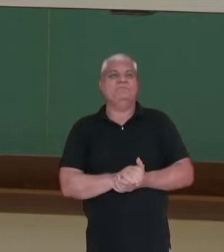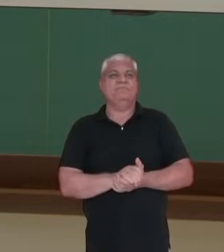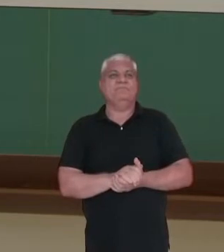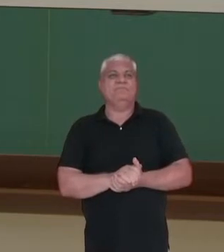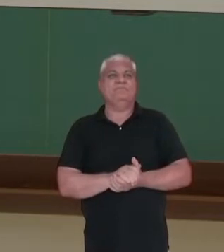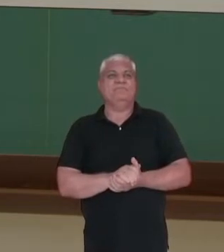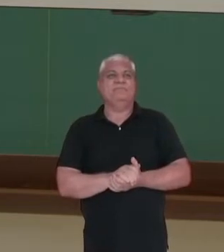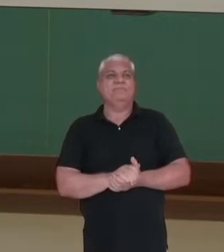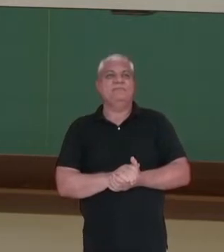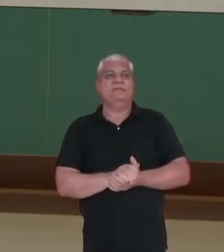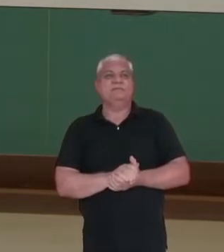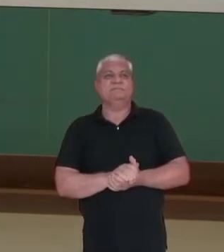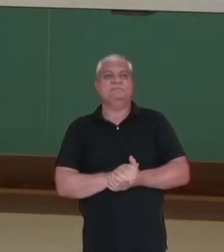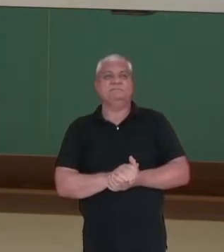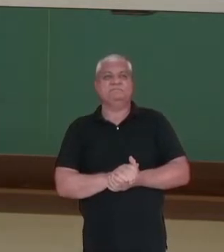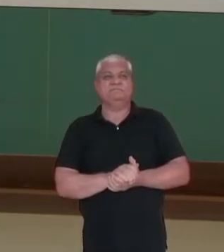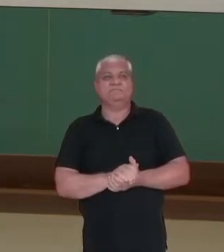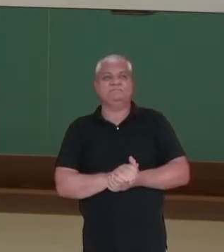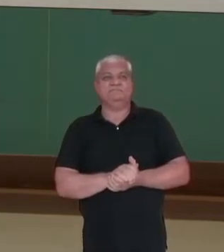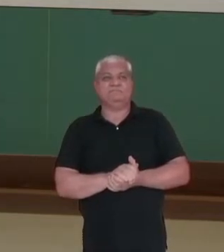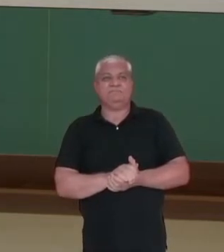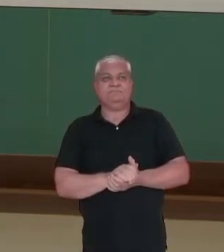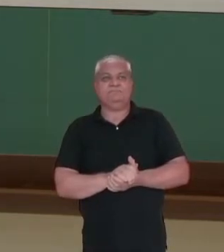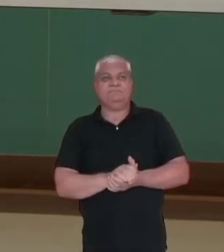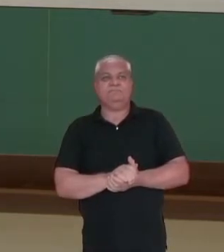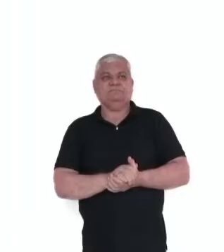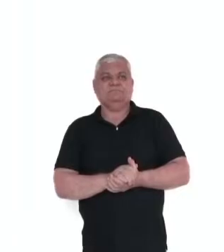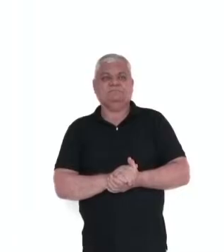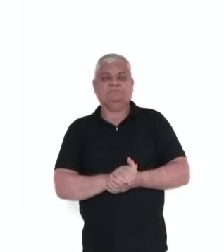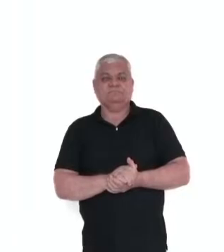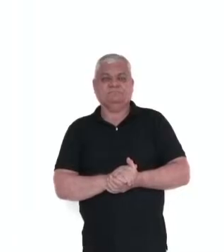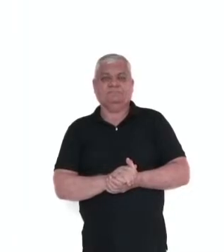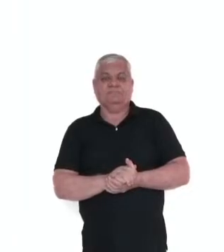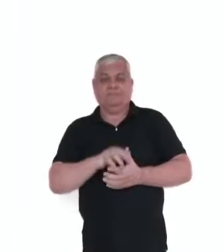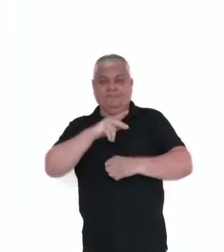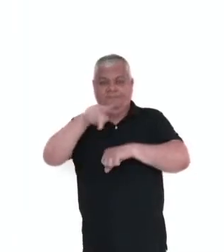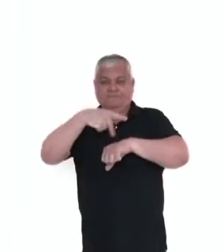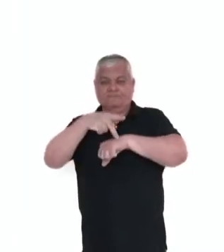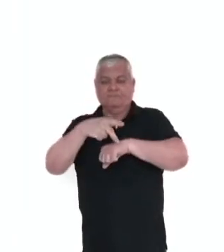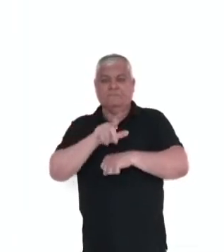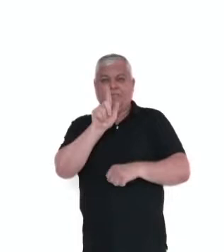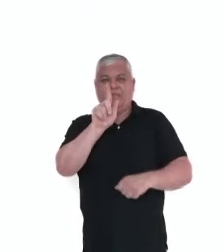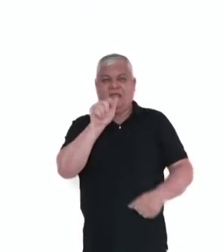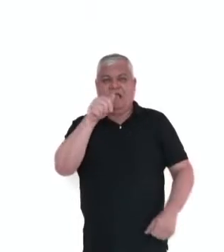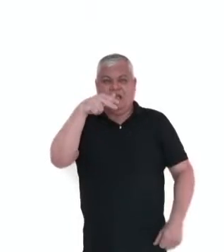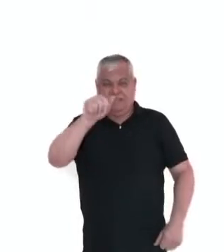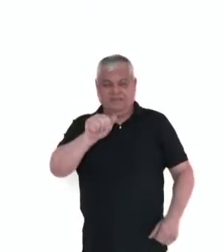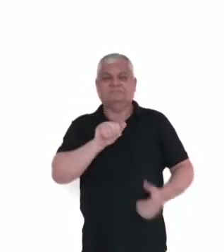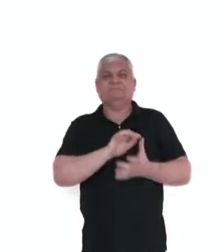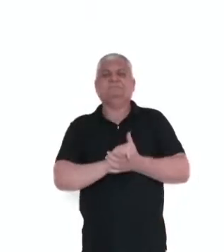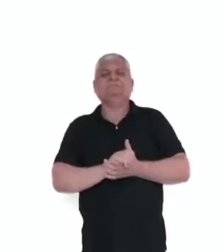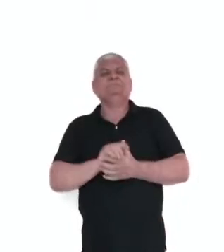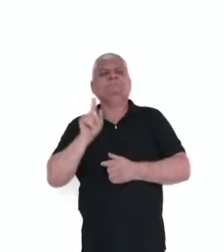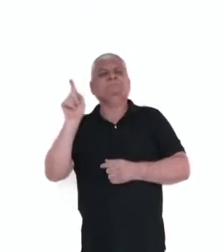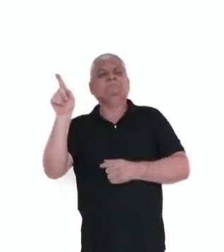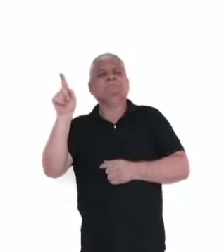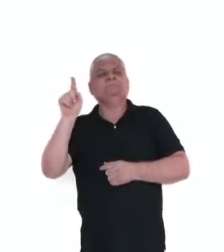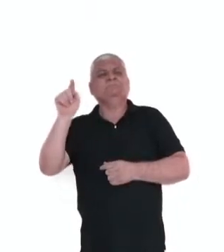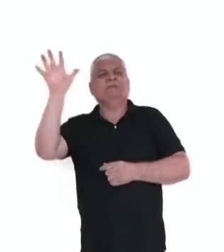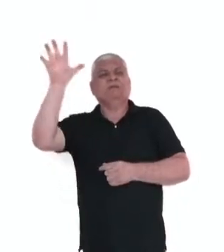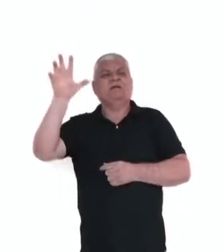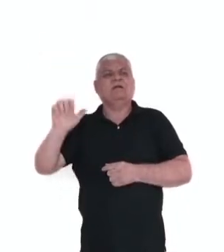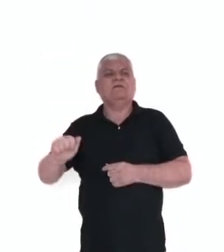próximo. Então, olha só, o exemplo, então, por exemplo, de Gana, que é um país africano,